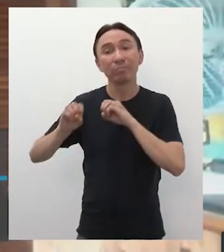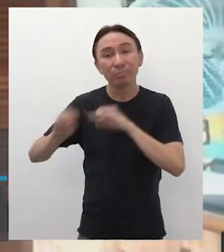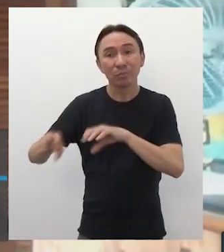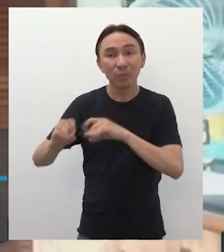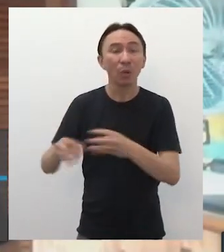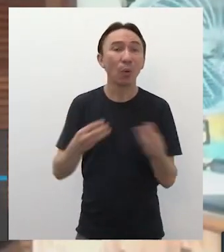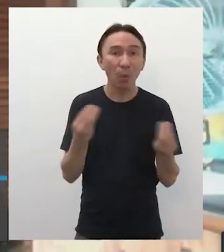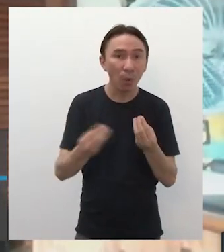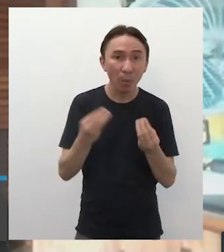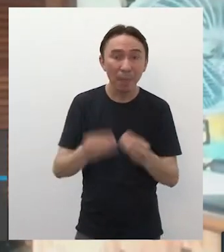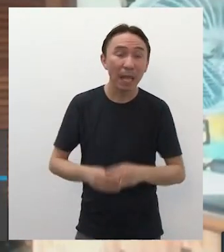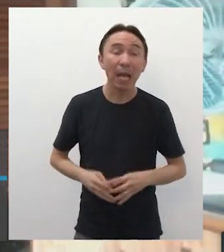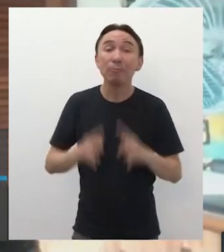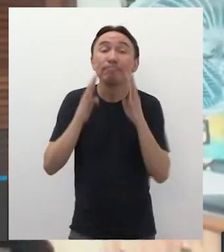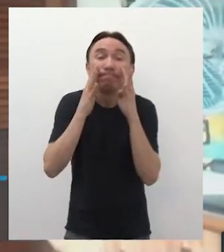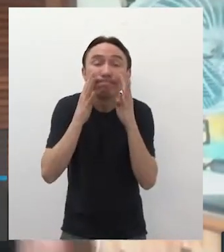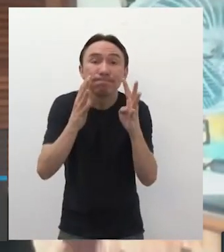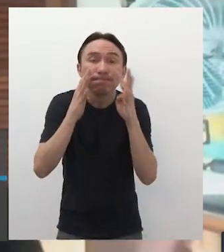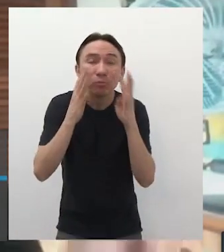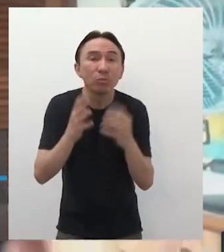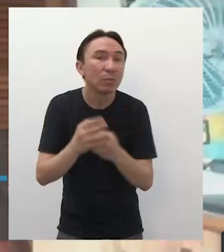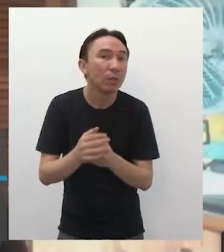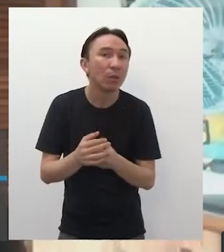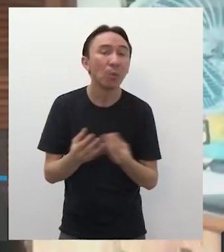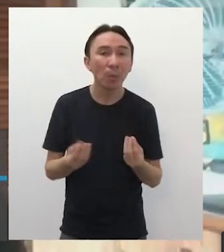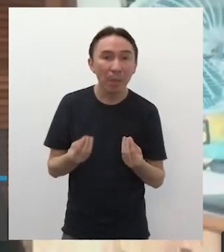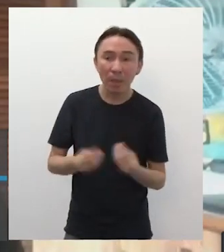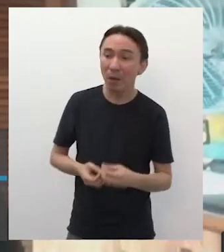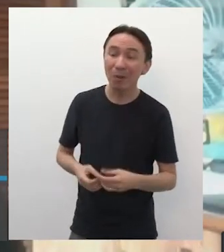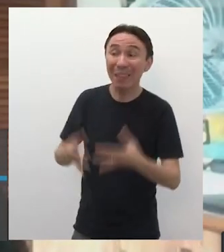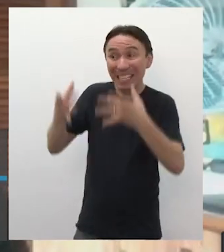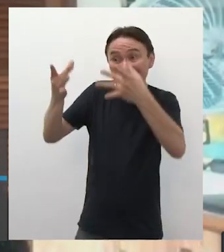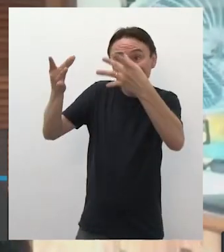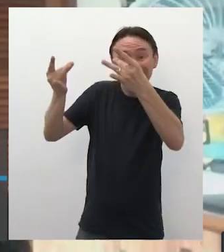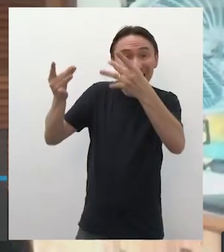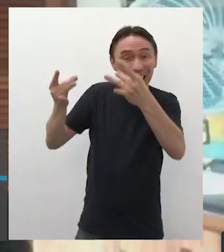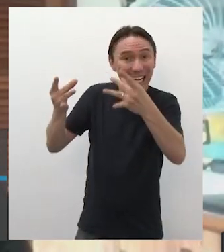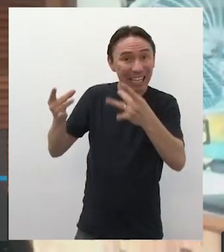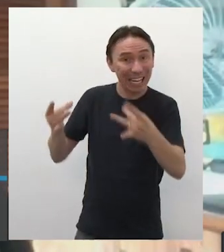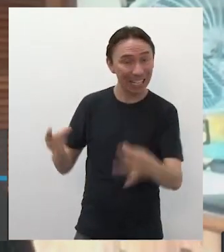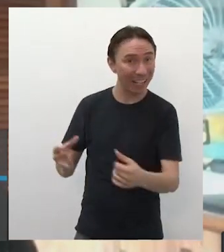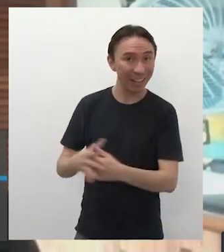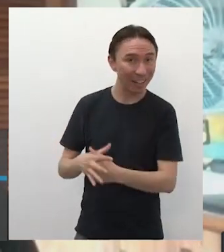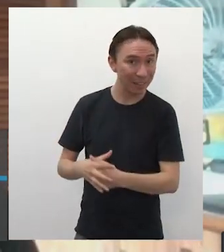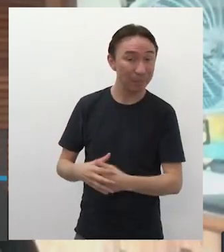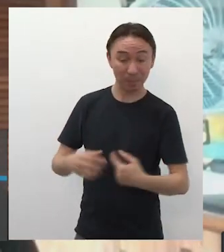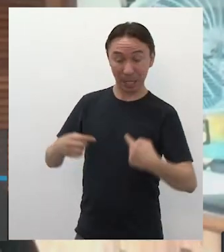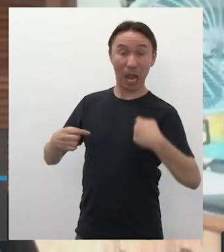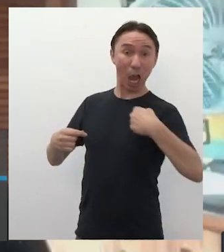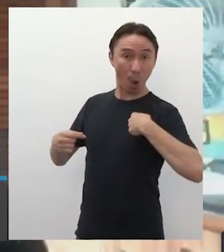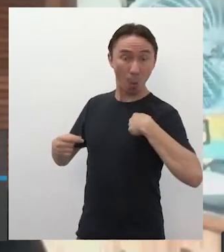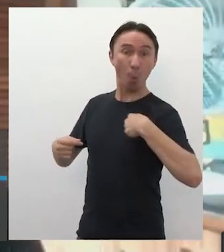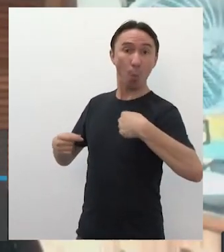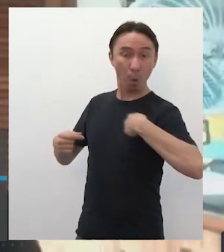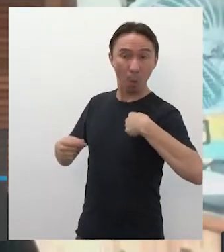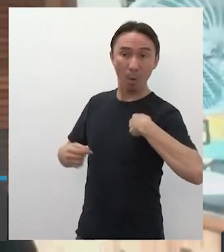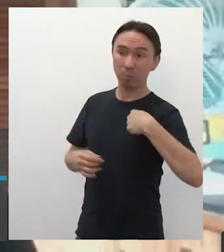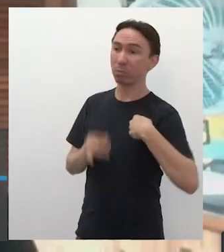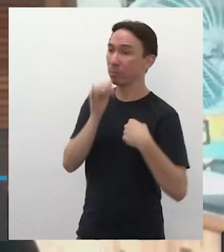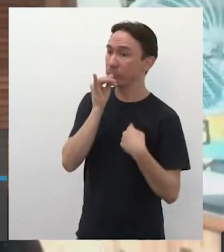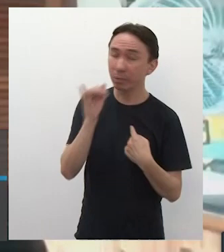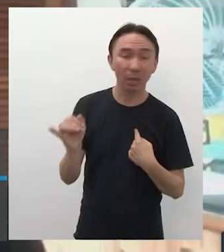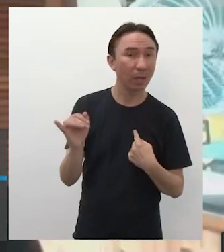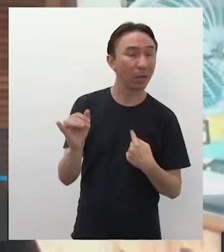linguagem descritiva, o que é uma mensagem eu. Porque aí eu estou instrumentalizando o